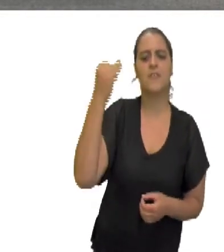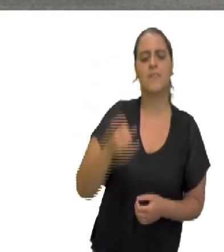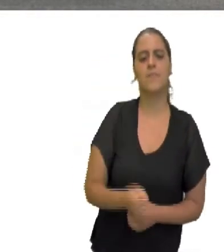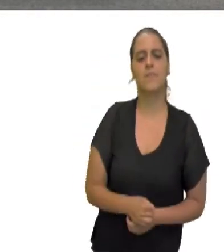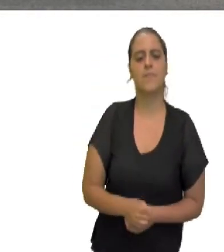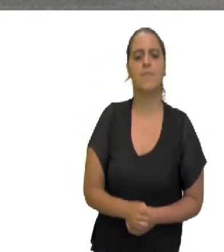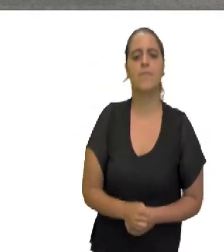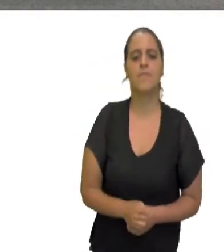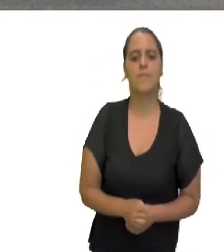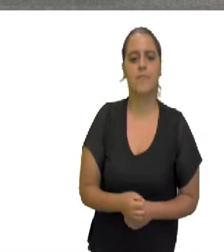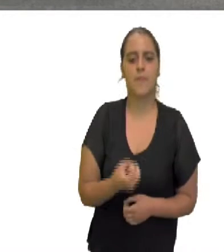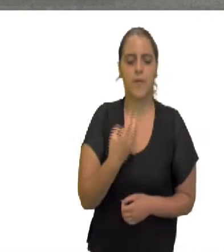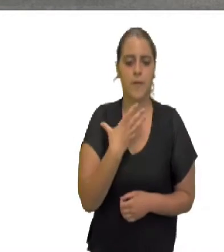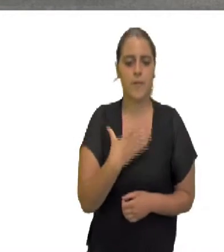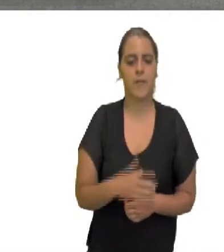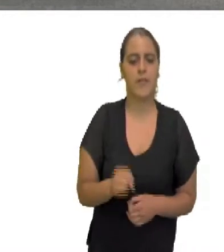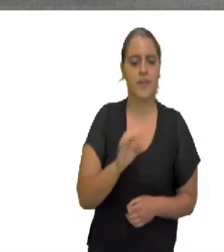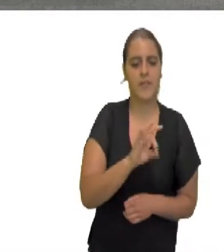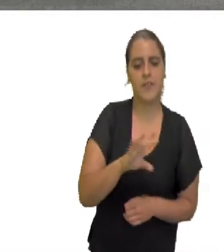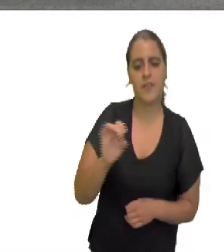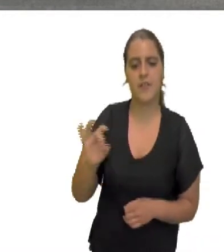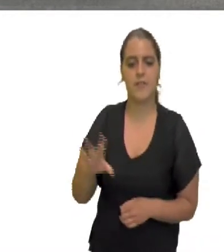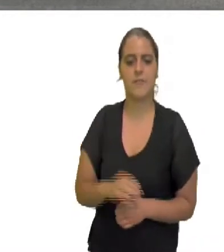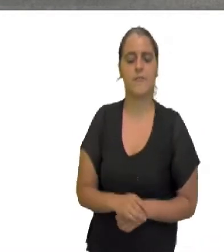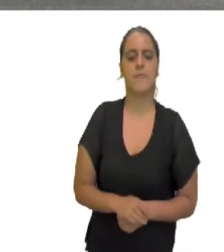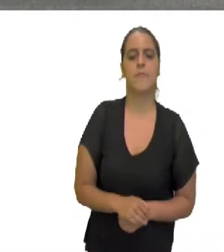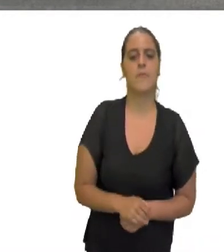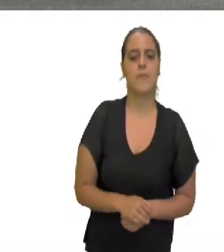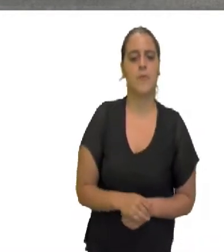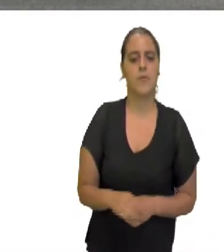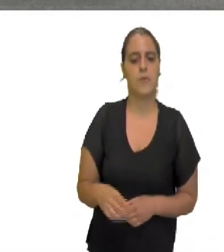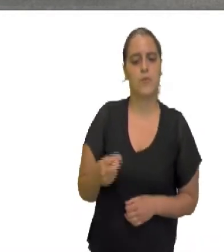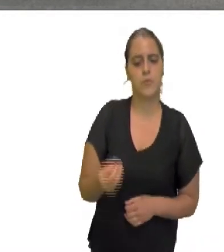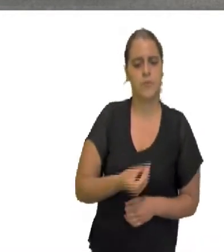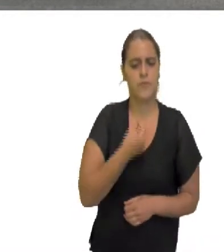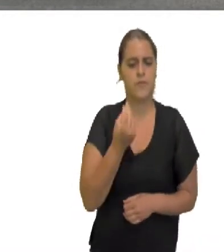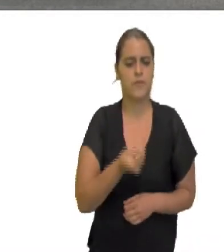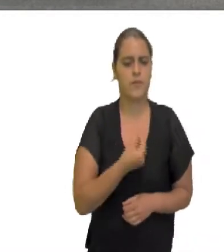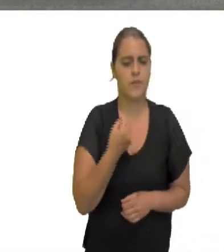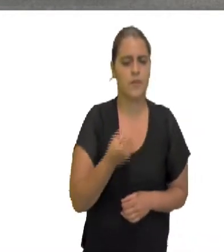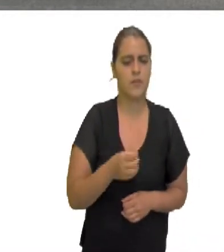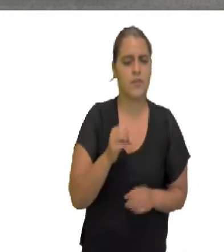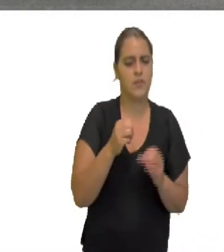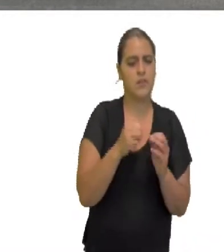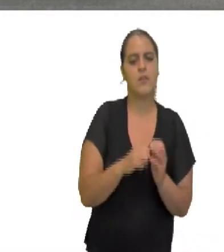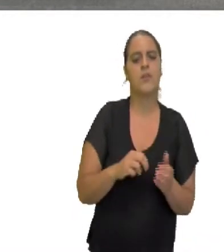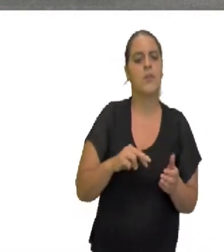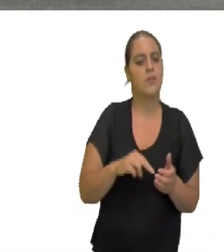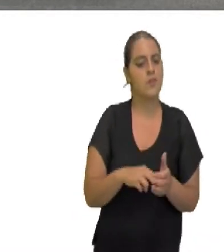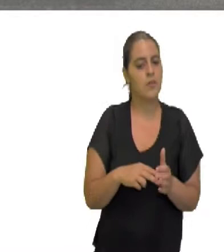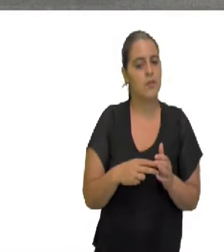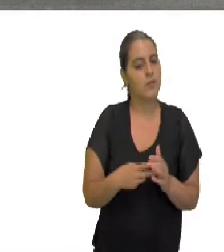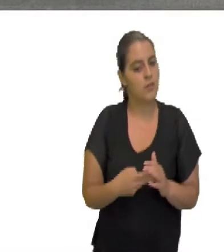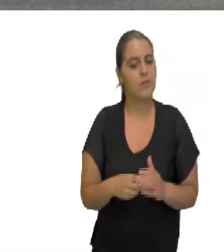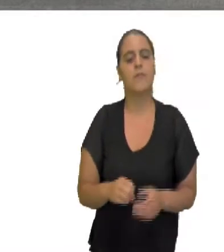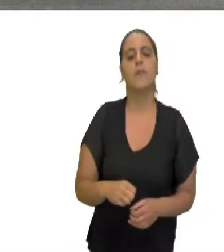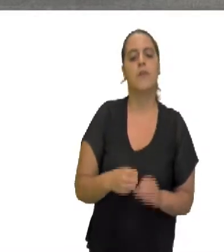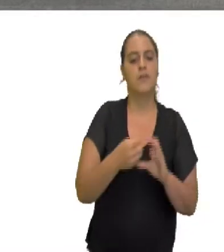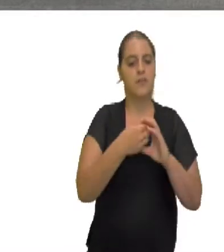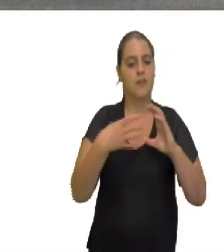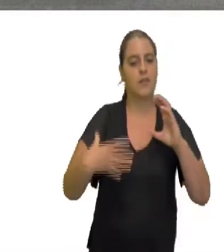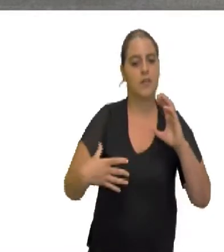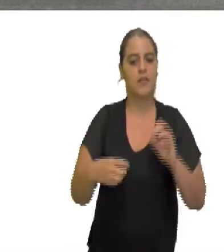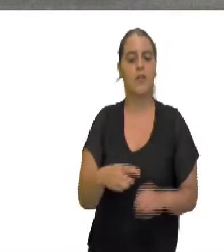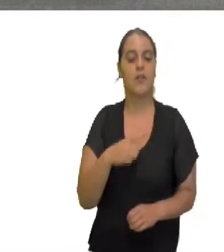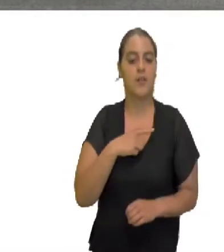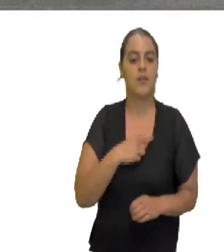lados bons, e cada um com a sua vivência, com a sua característica. Nós temos alunos na